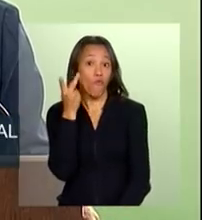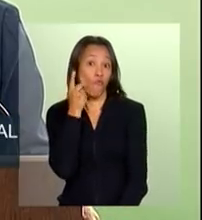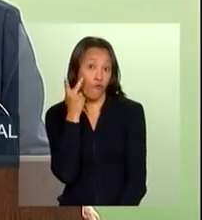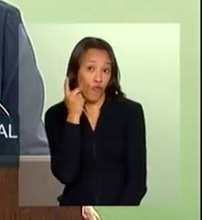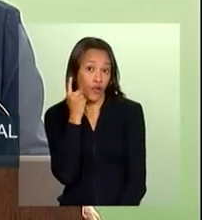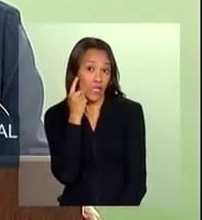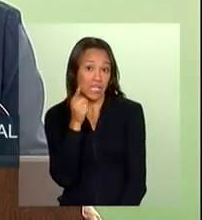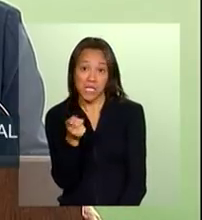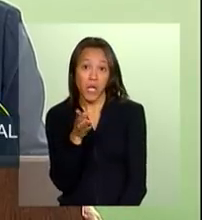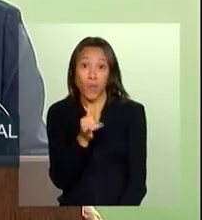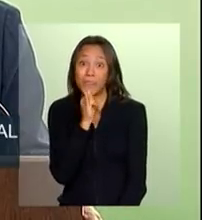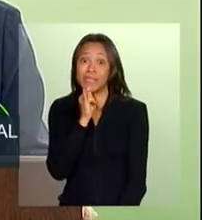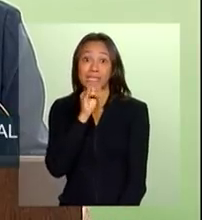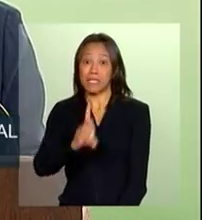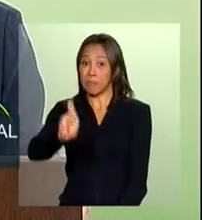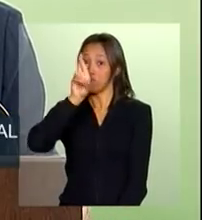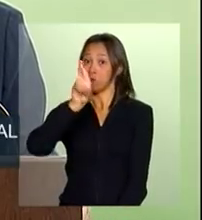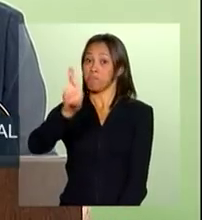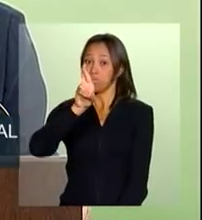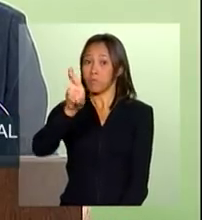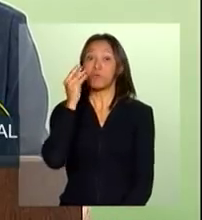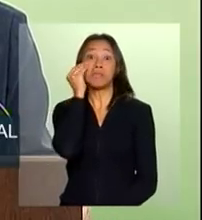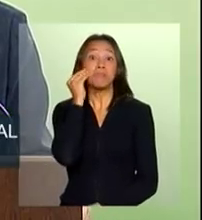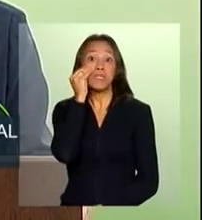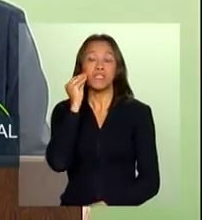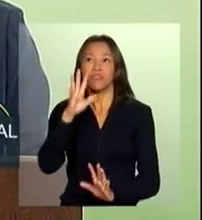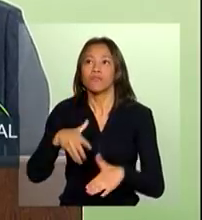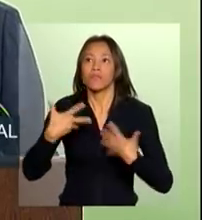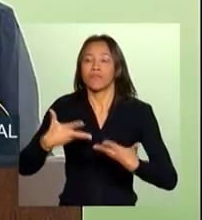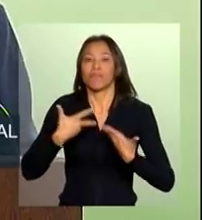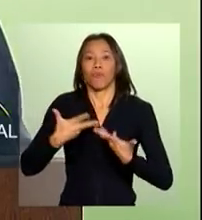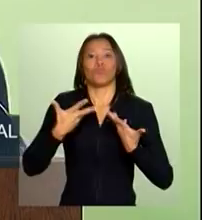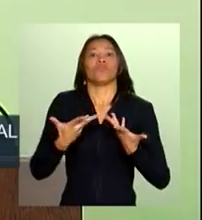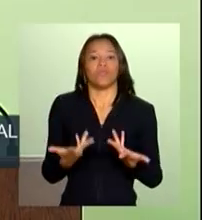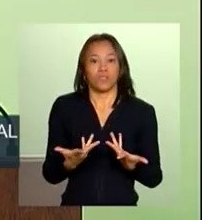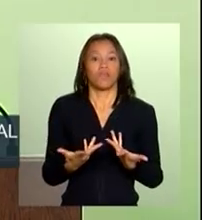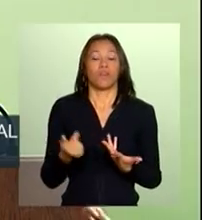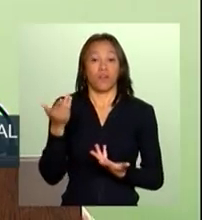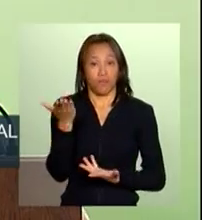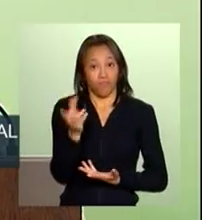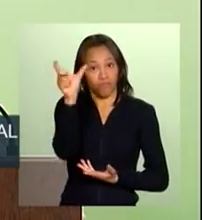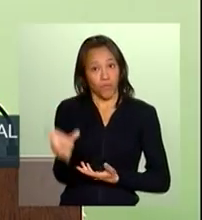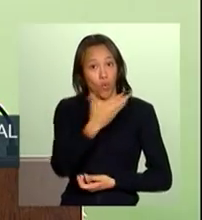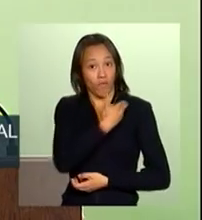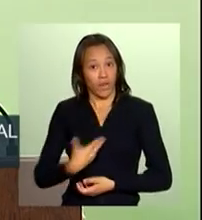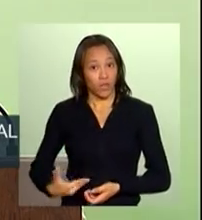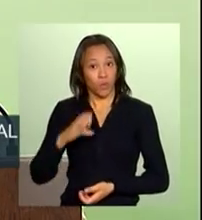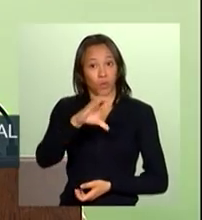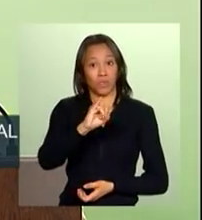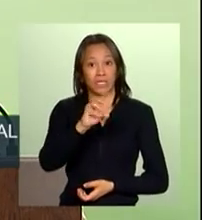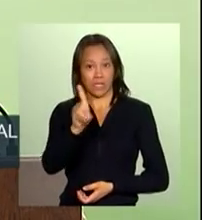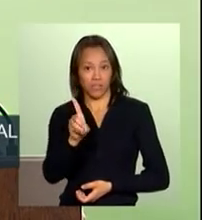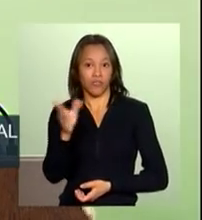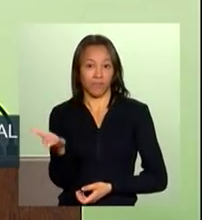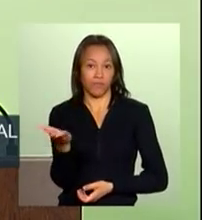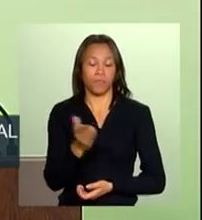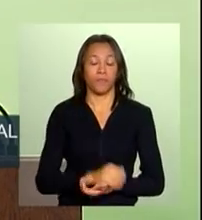é um caso exemplar, uma experiência que nos inspira. o governador Cid Gomes,